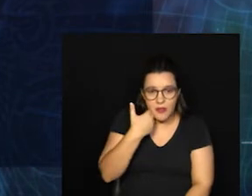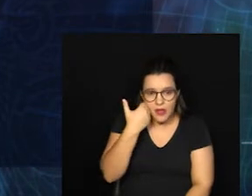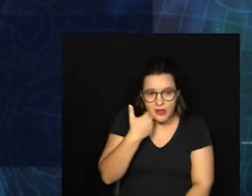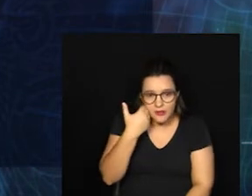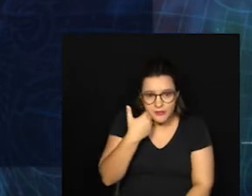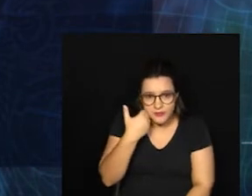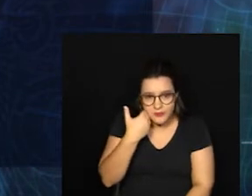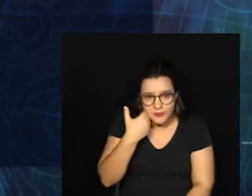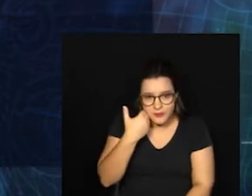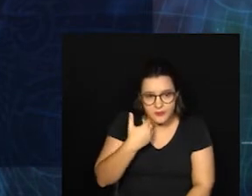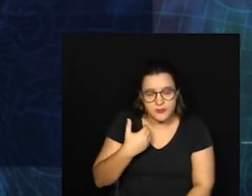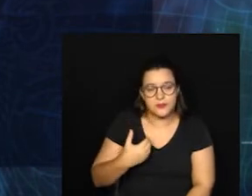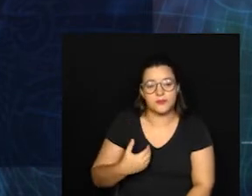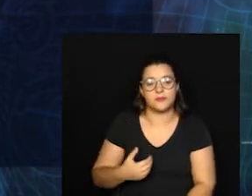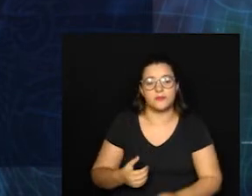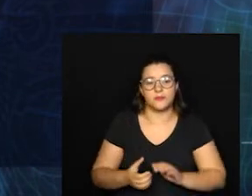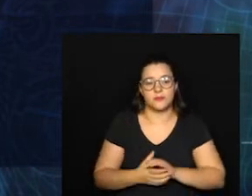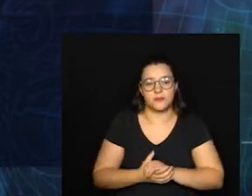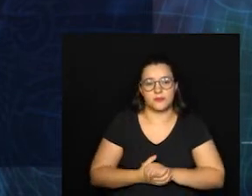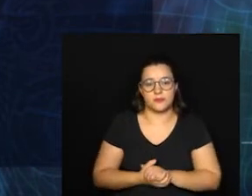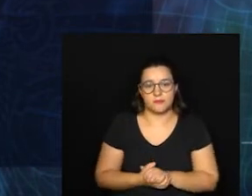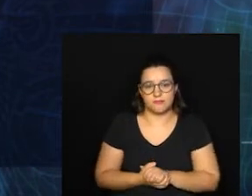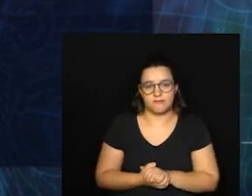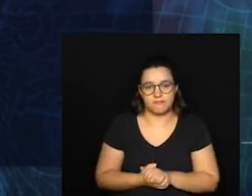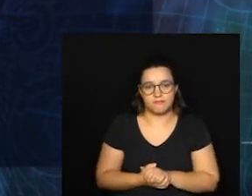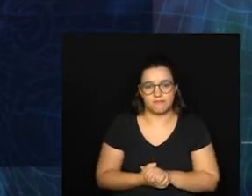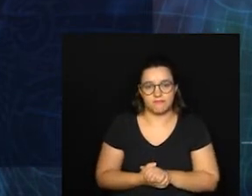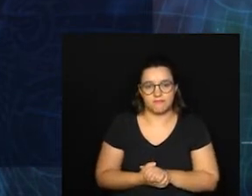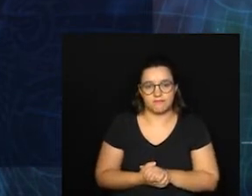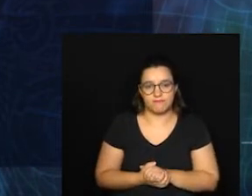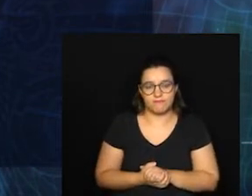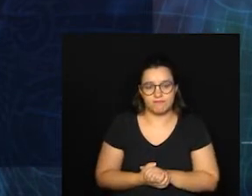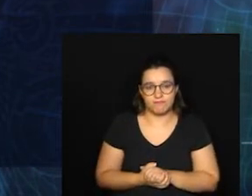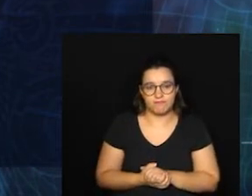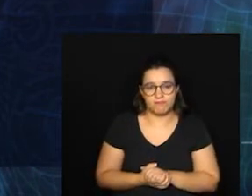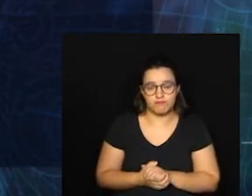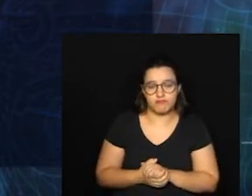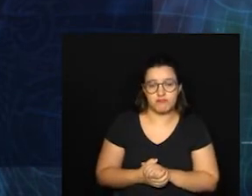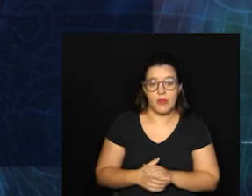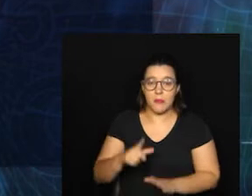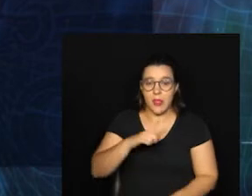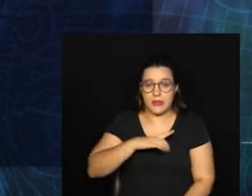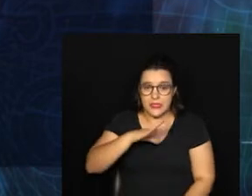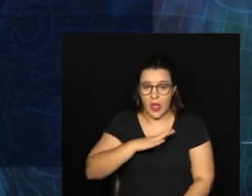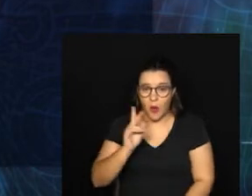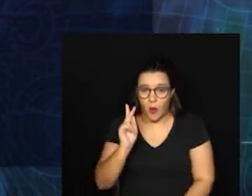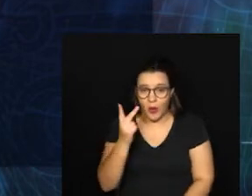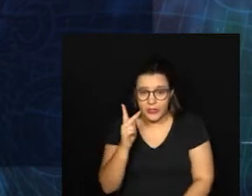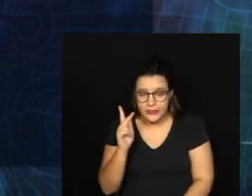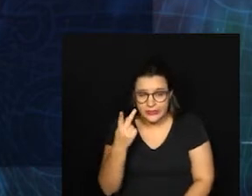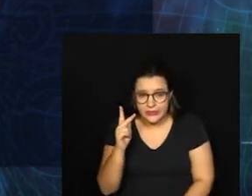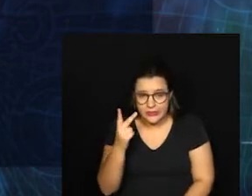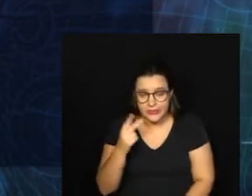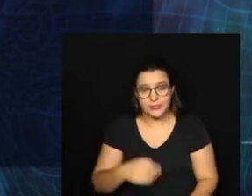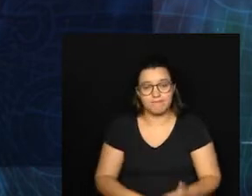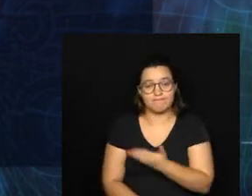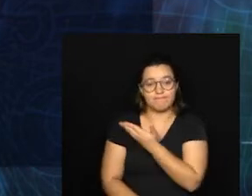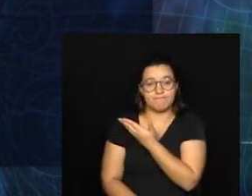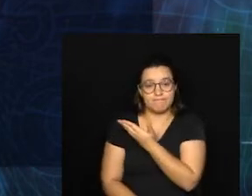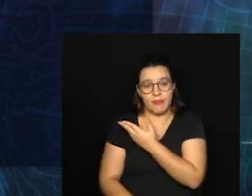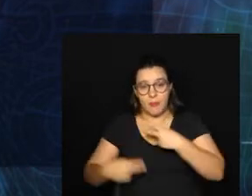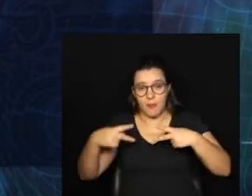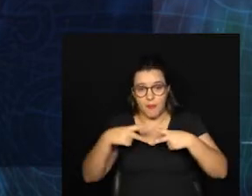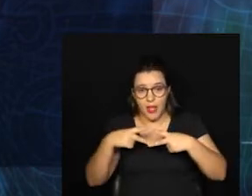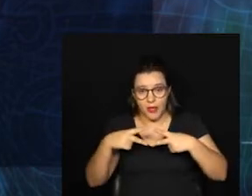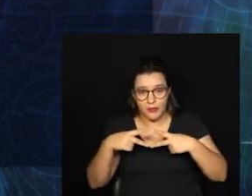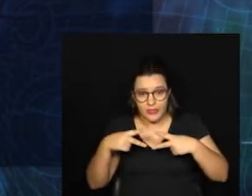Americana com 5.691 casos. Na sequência, Hortolândia com 4.160, Paulínia